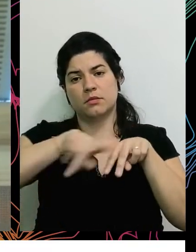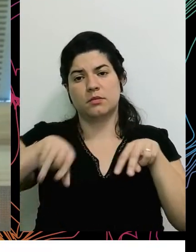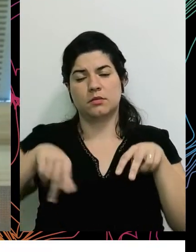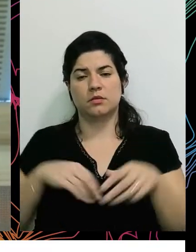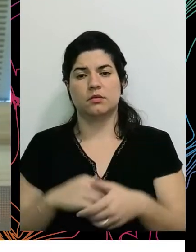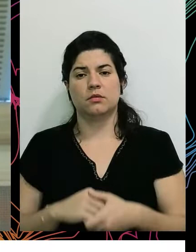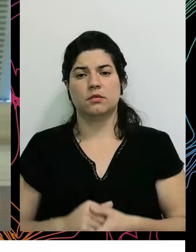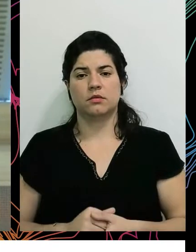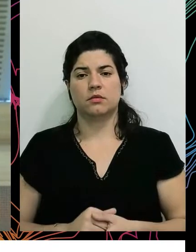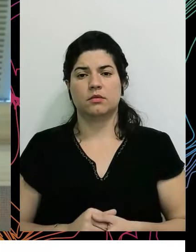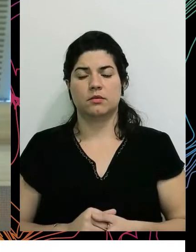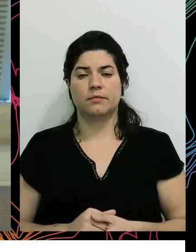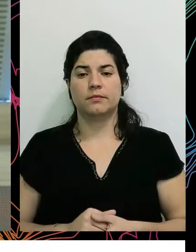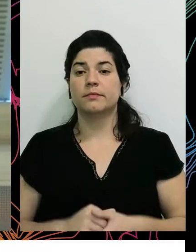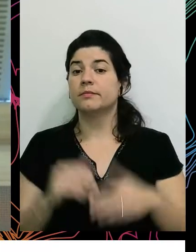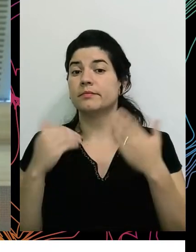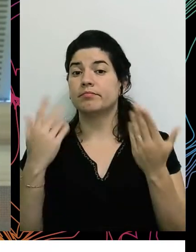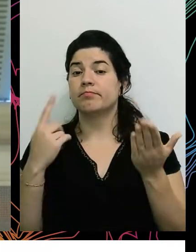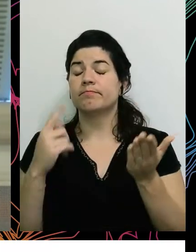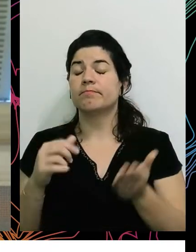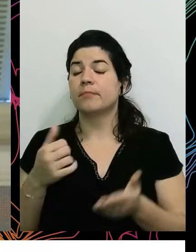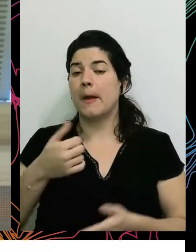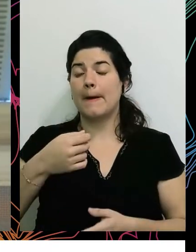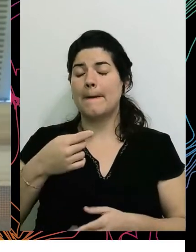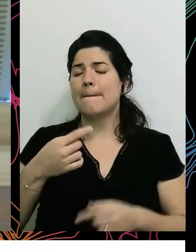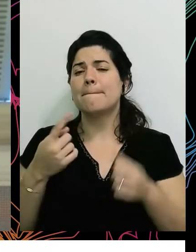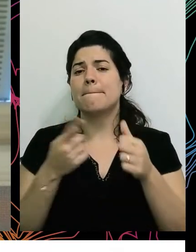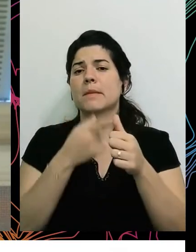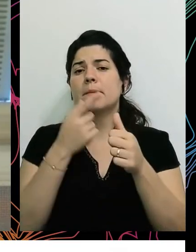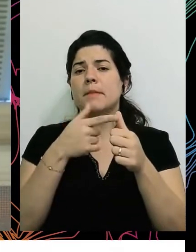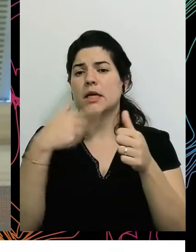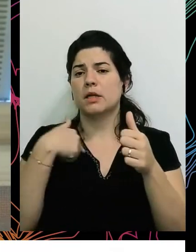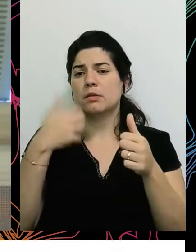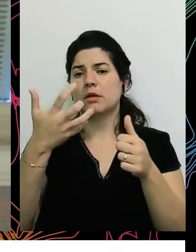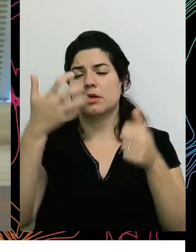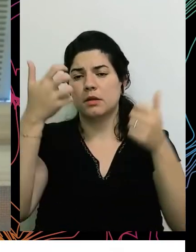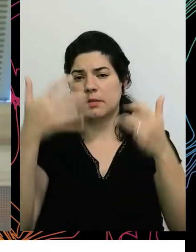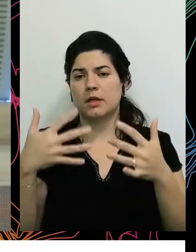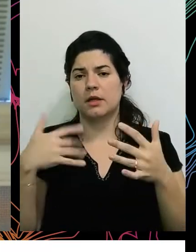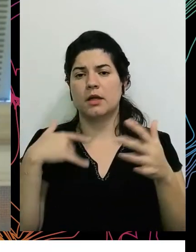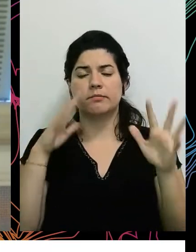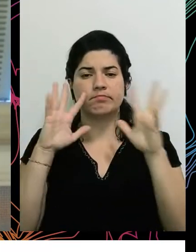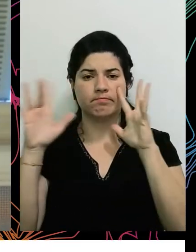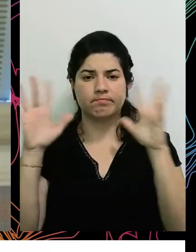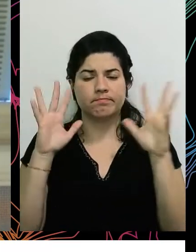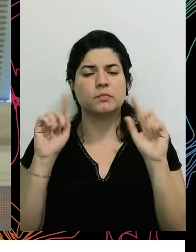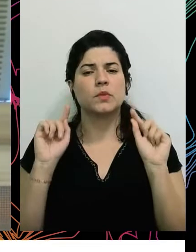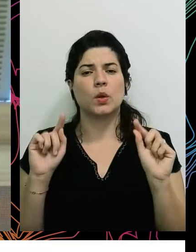a primeira coisa que eu falaria, isto mais a minha reflexão,